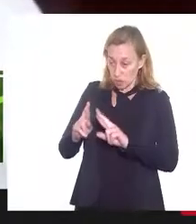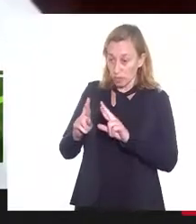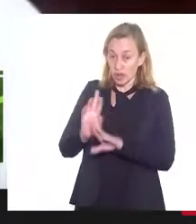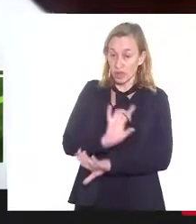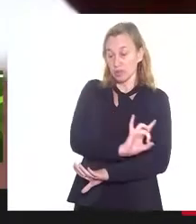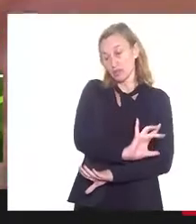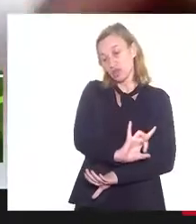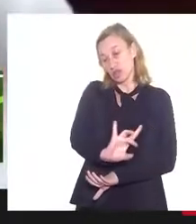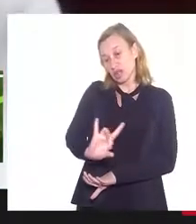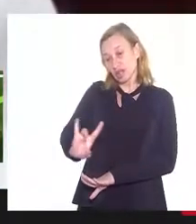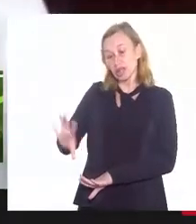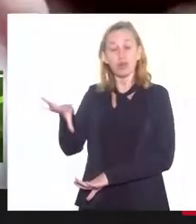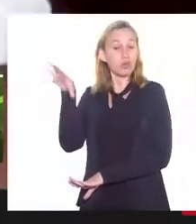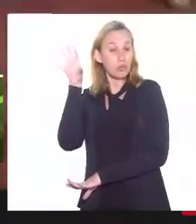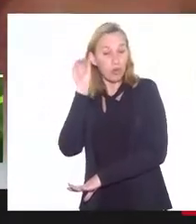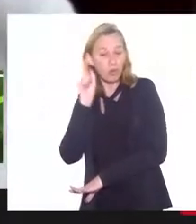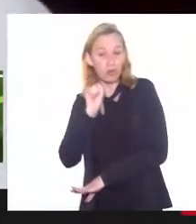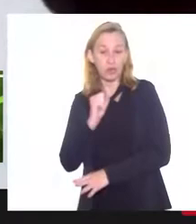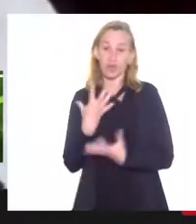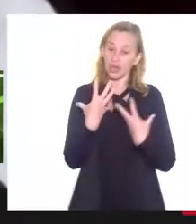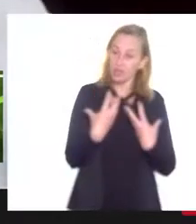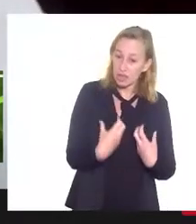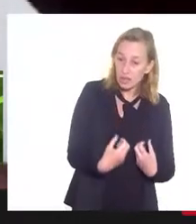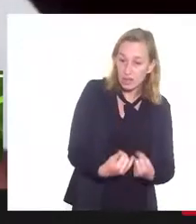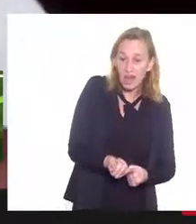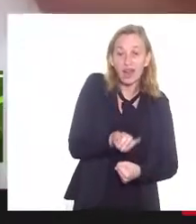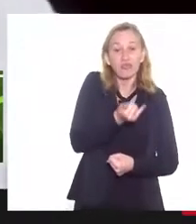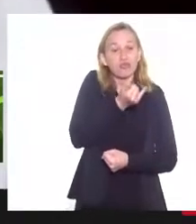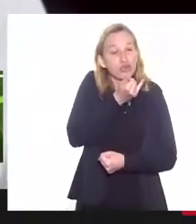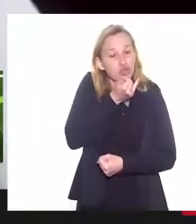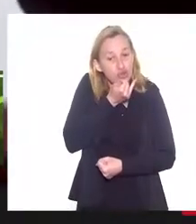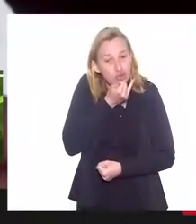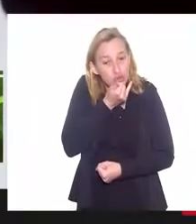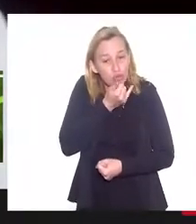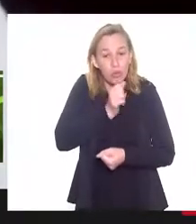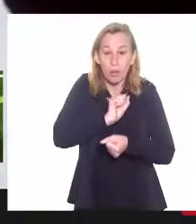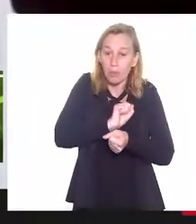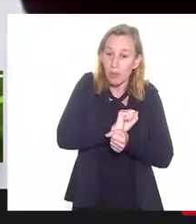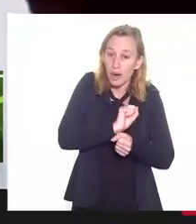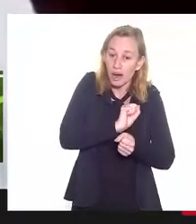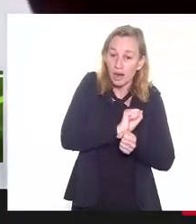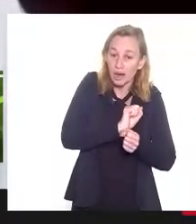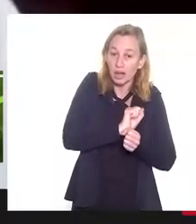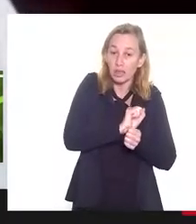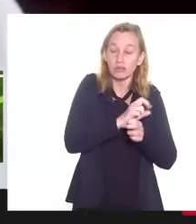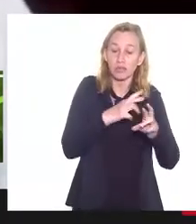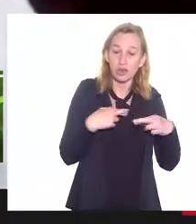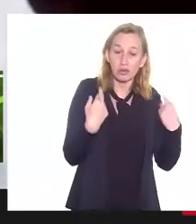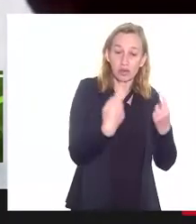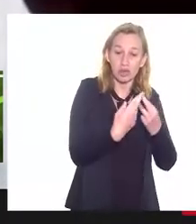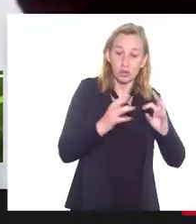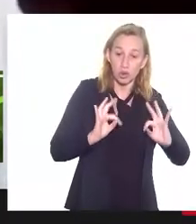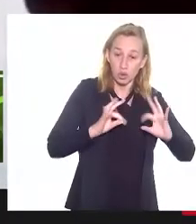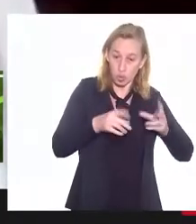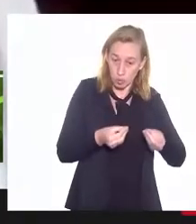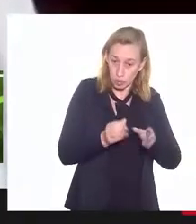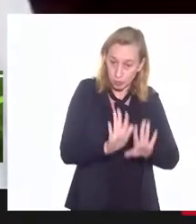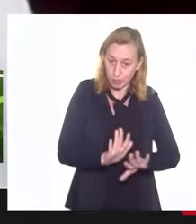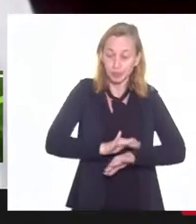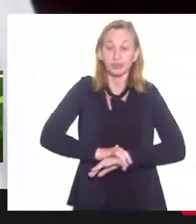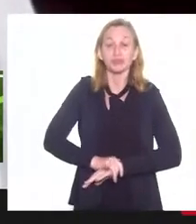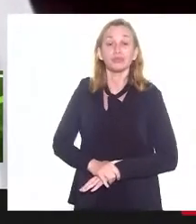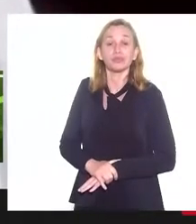ouvir, vamos aceitar, pedir desculpas, paramos tudo para poder atendê-los.